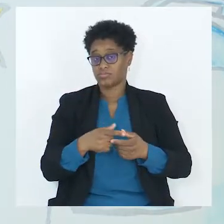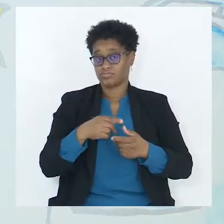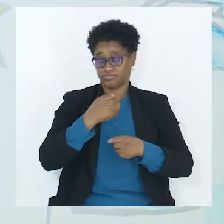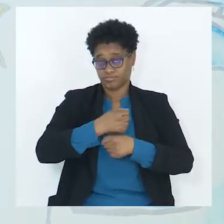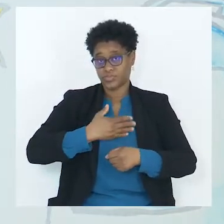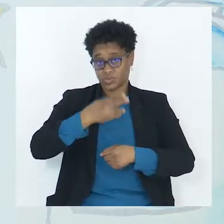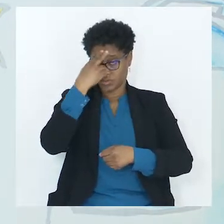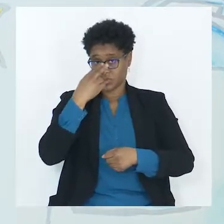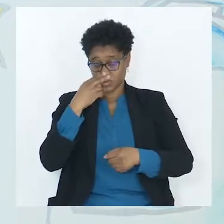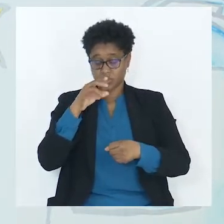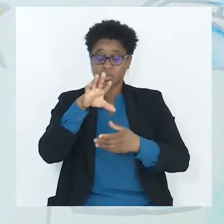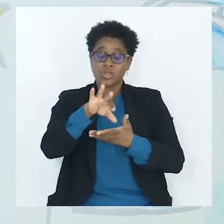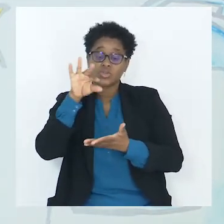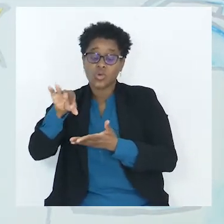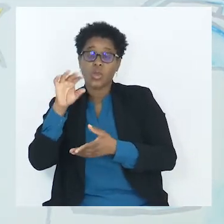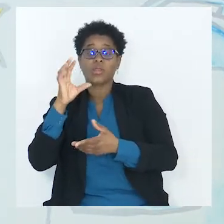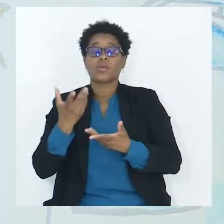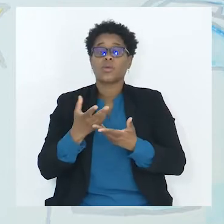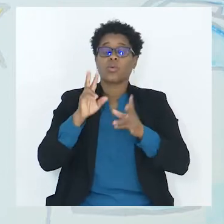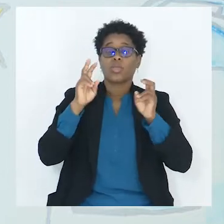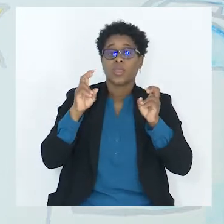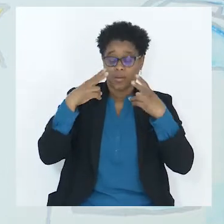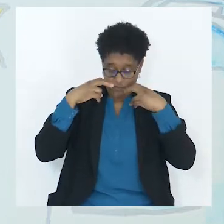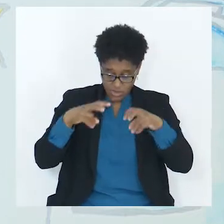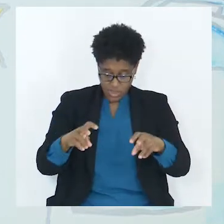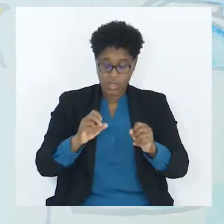historiador escolhe o tema a investigar.